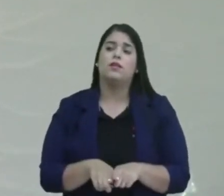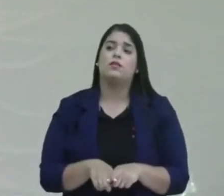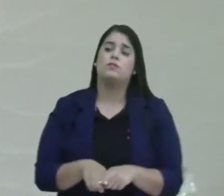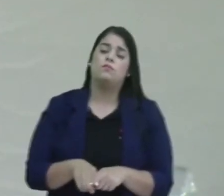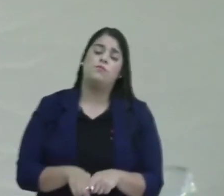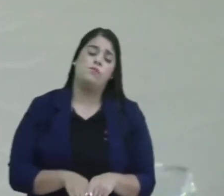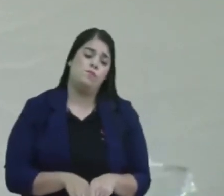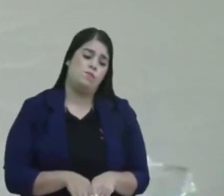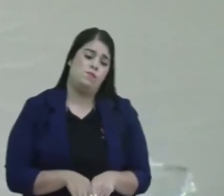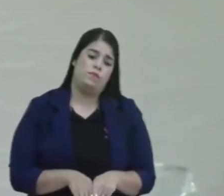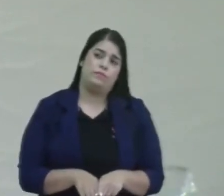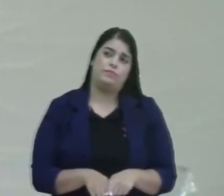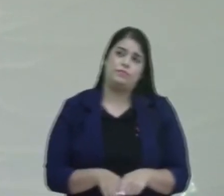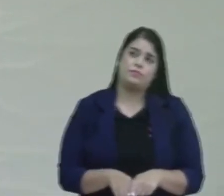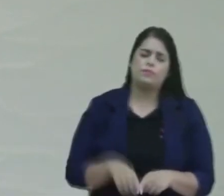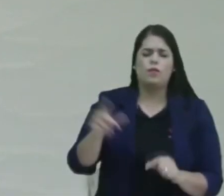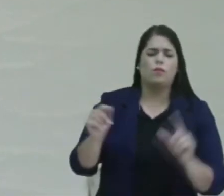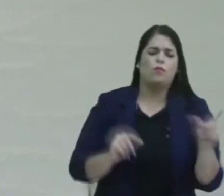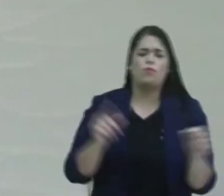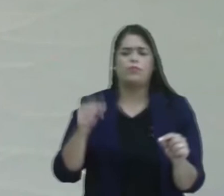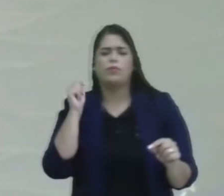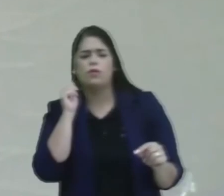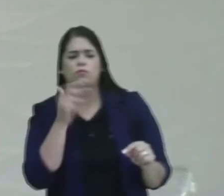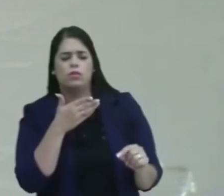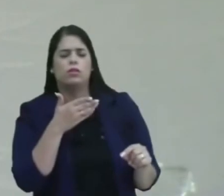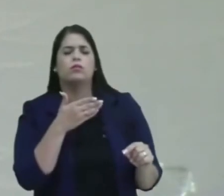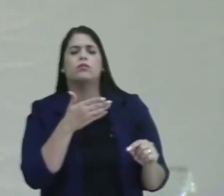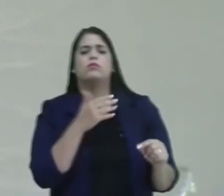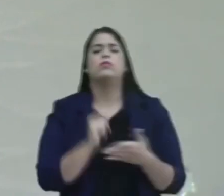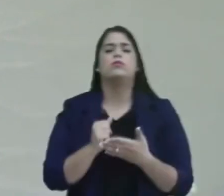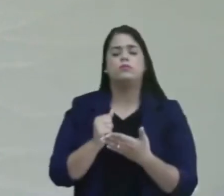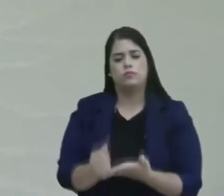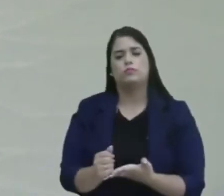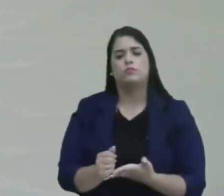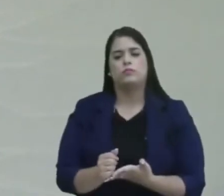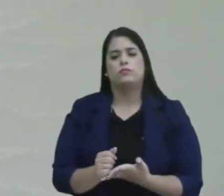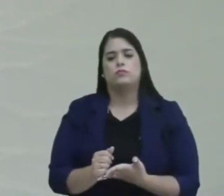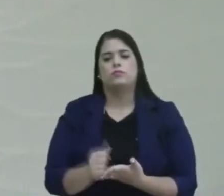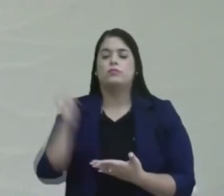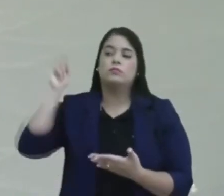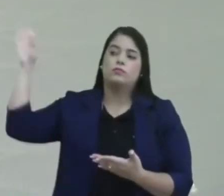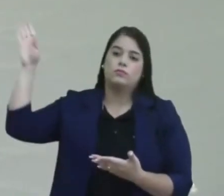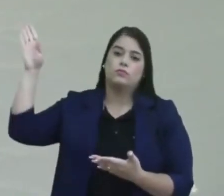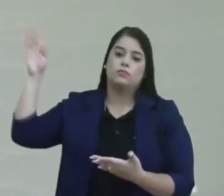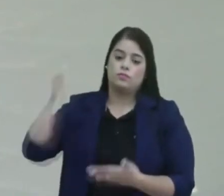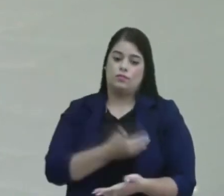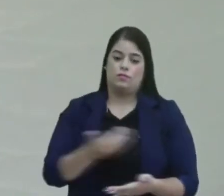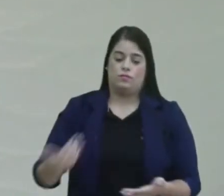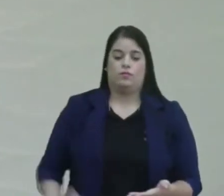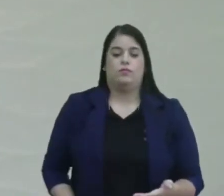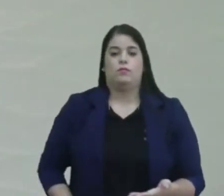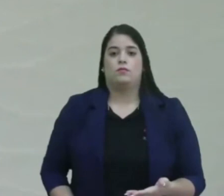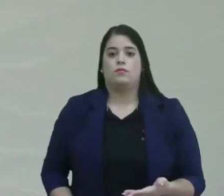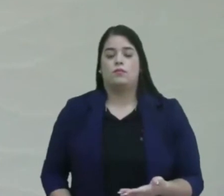aqui, claro que cada um tem a sua opinião, eu tenho a minha, defendo a candidatura do governador,